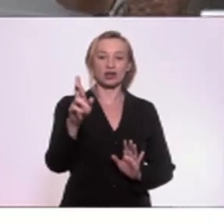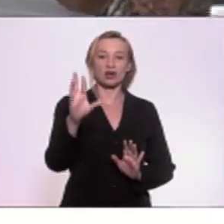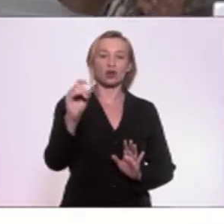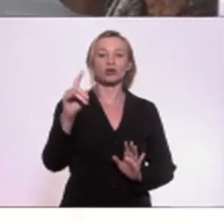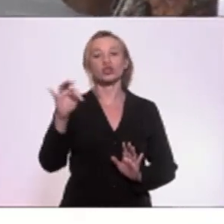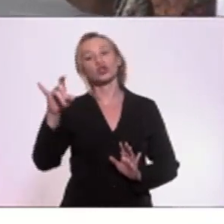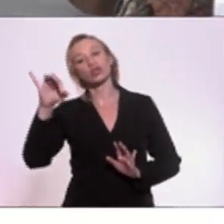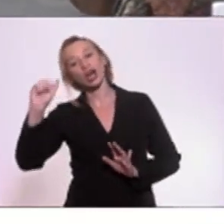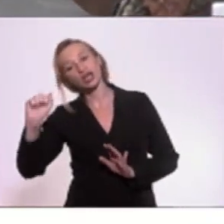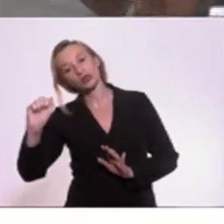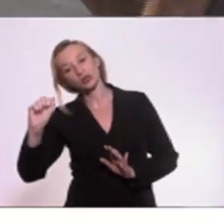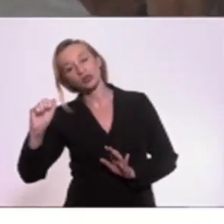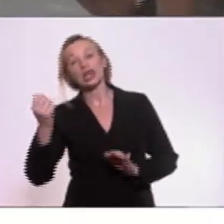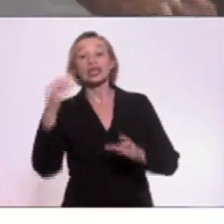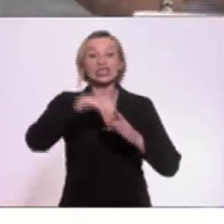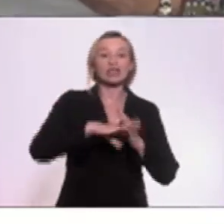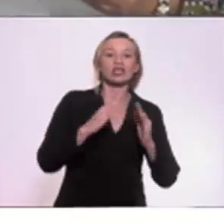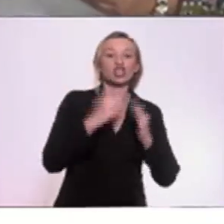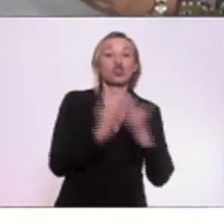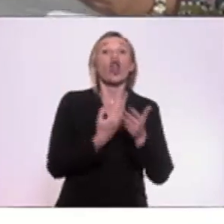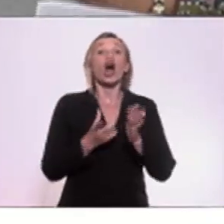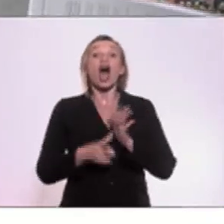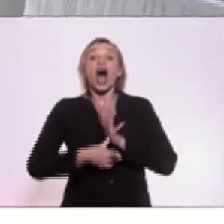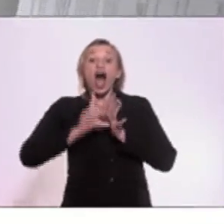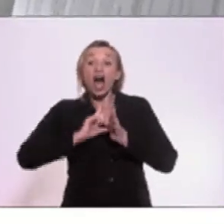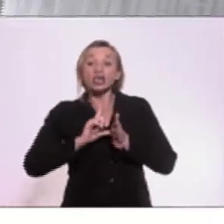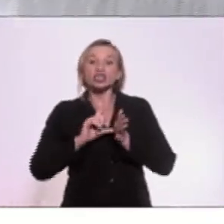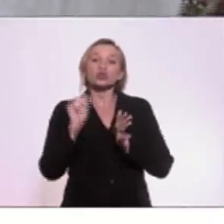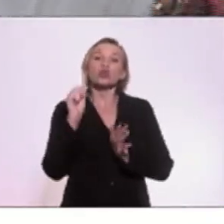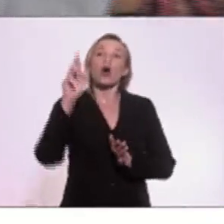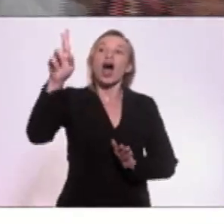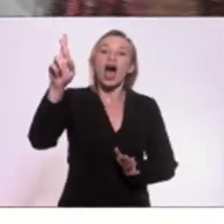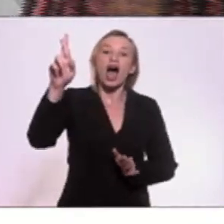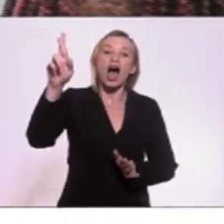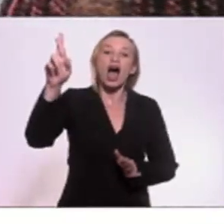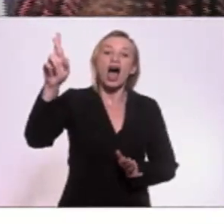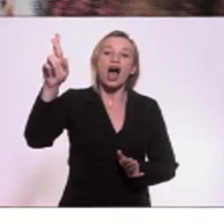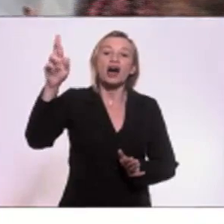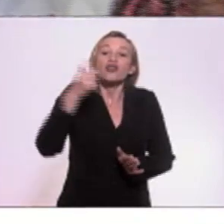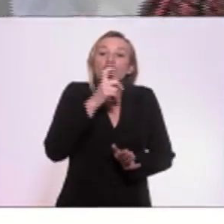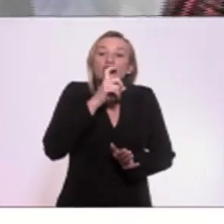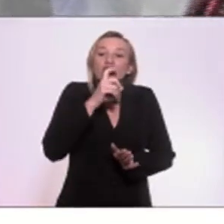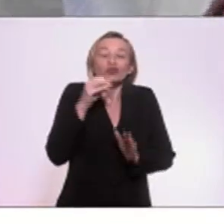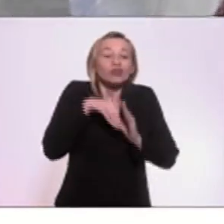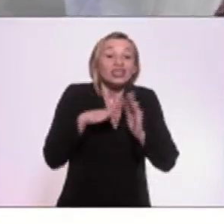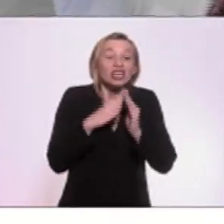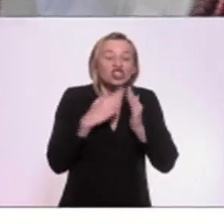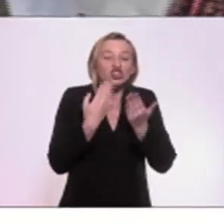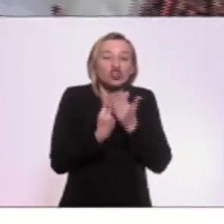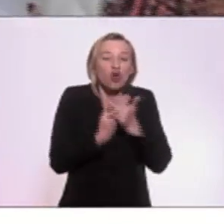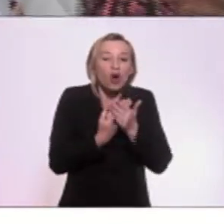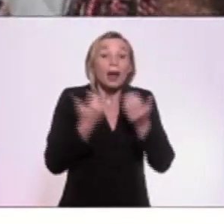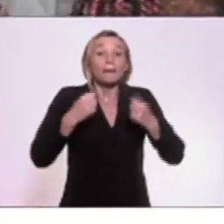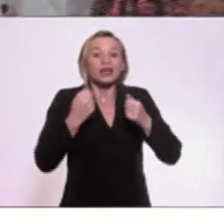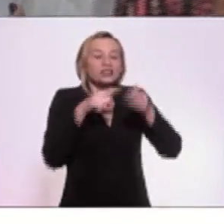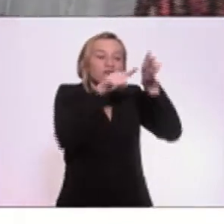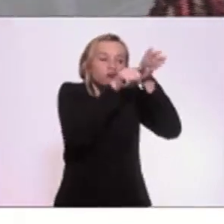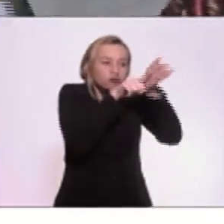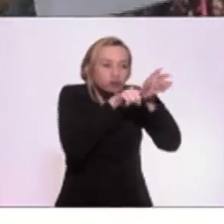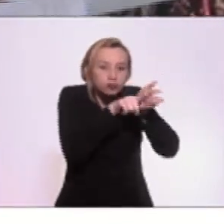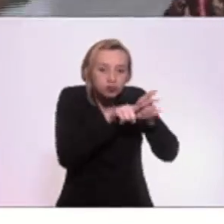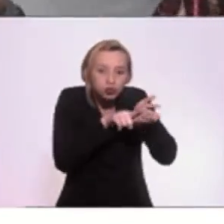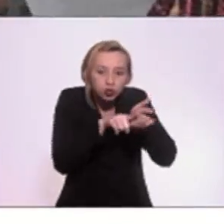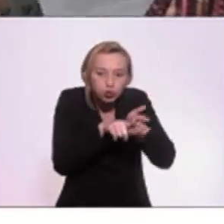único no artigo 1º, dizendo que antes de botar o ar-condicionado, previamente, tem que fazer toda uma revisão de redes,